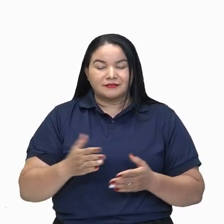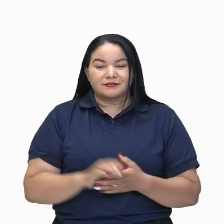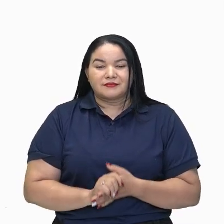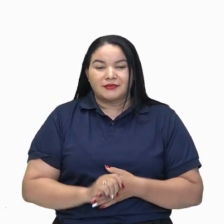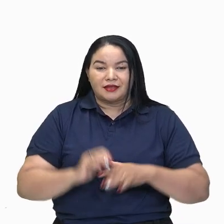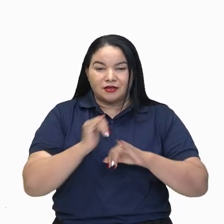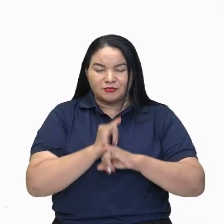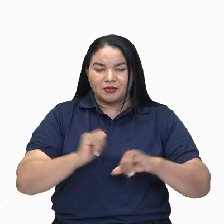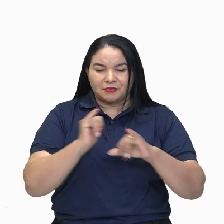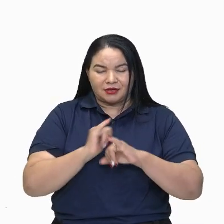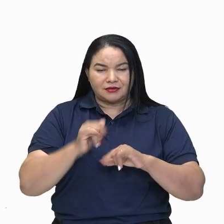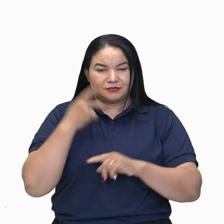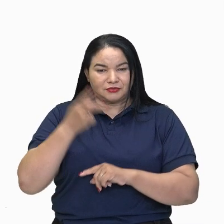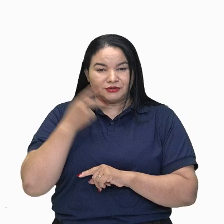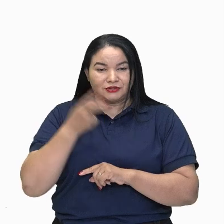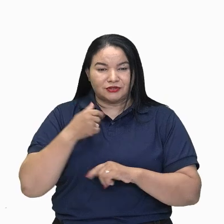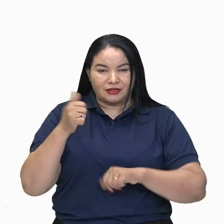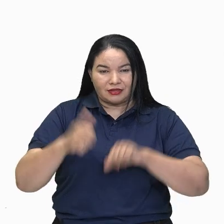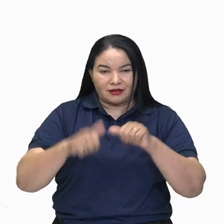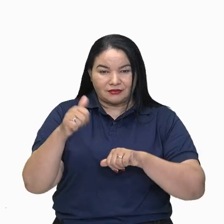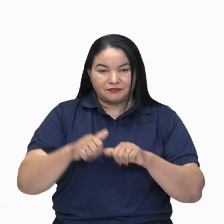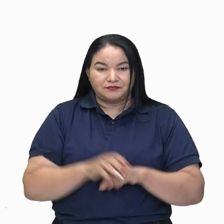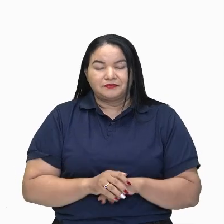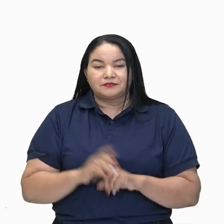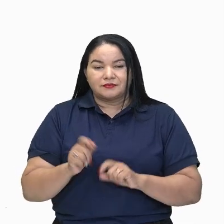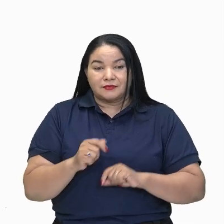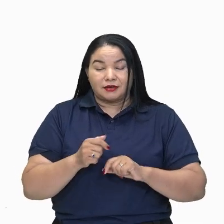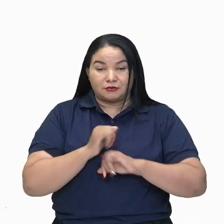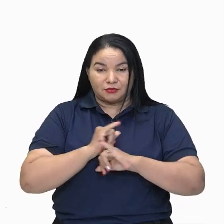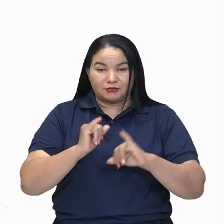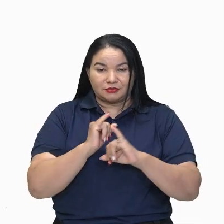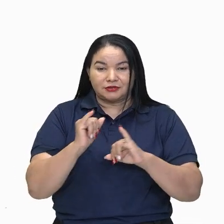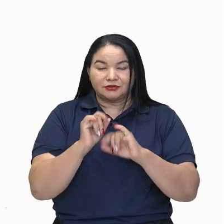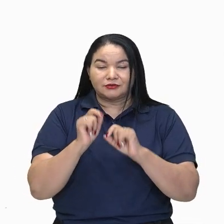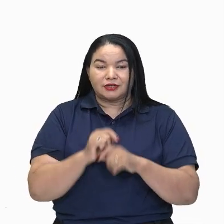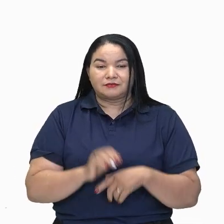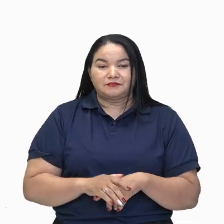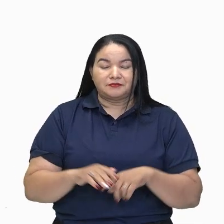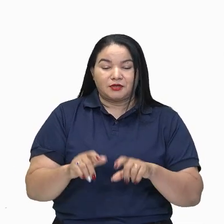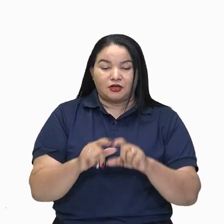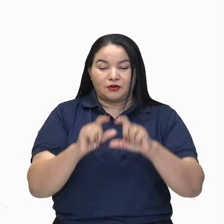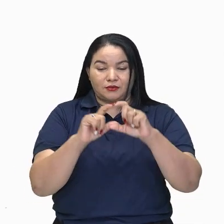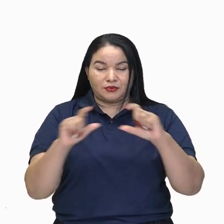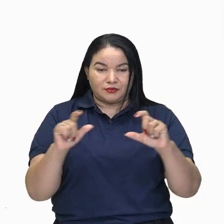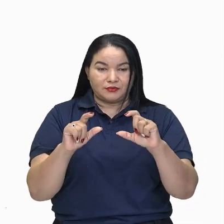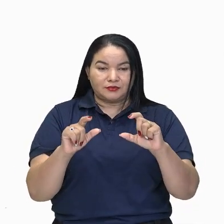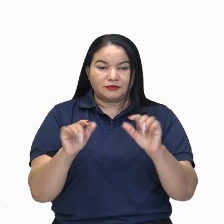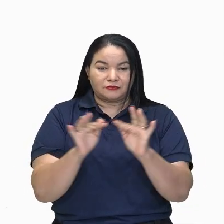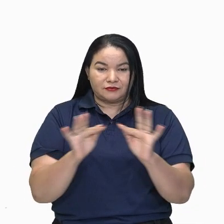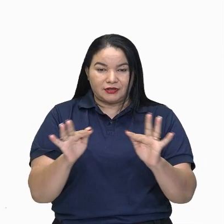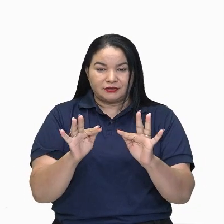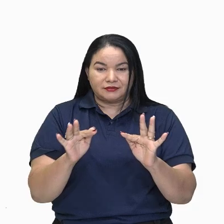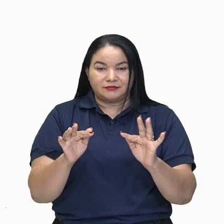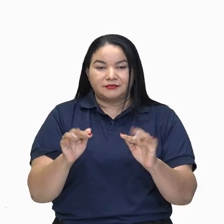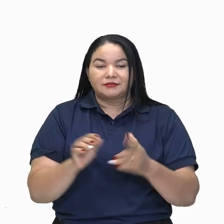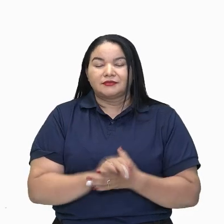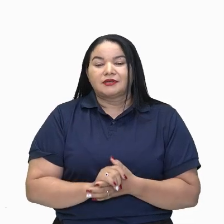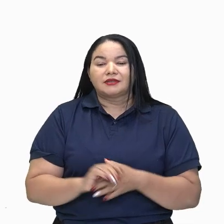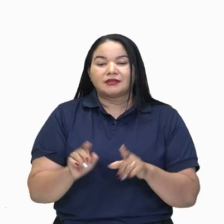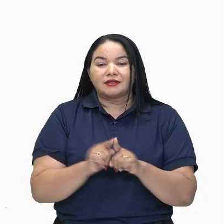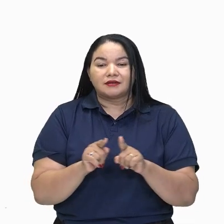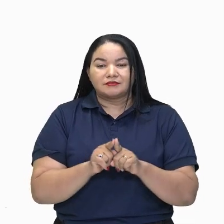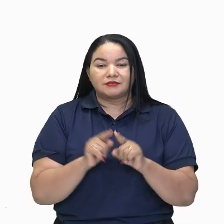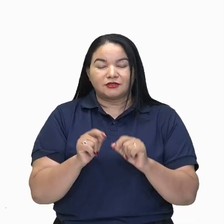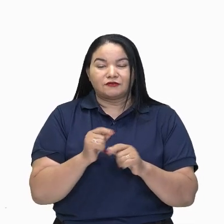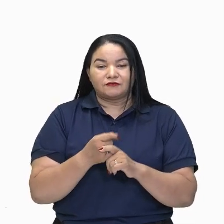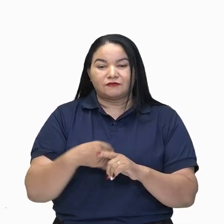propaganda política, né? A propaganda política construída a partir do slogan Manicoré no caminho certo, com o professor vote, o